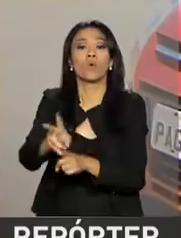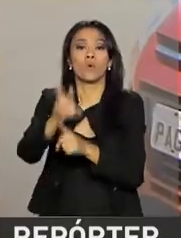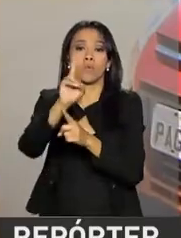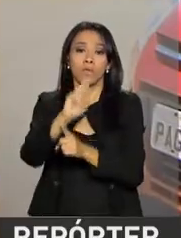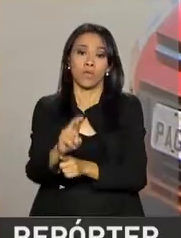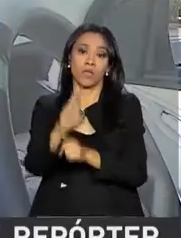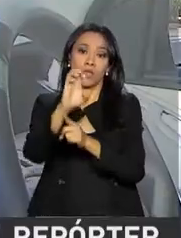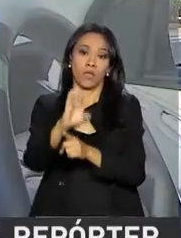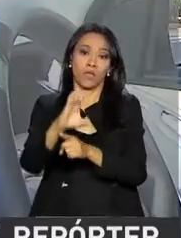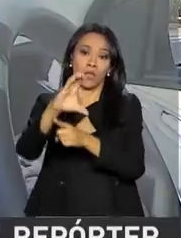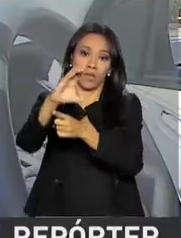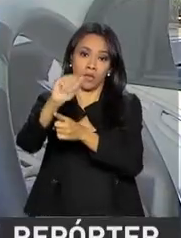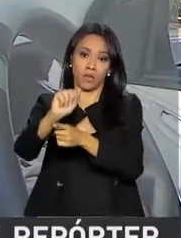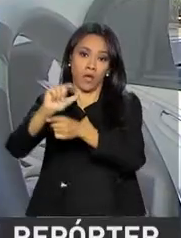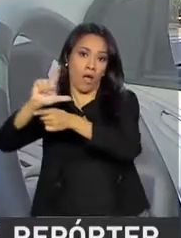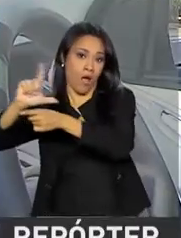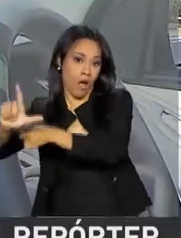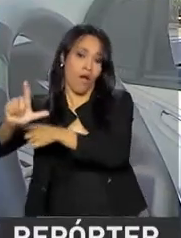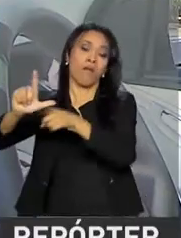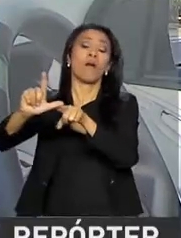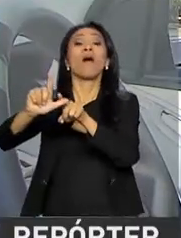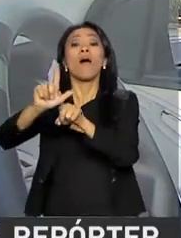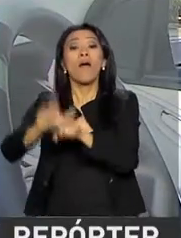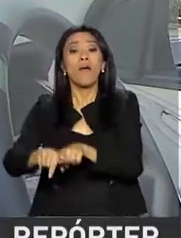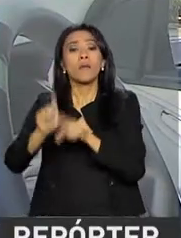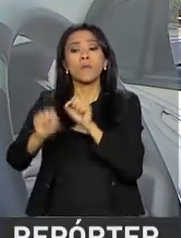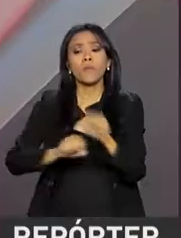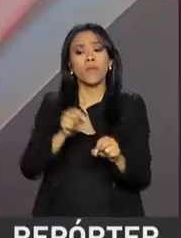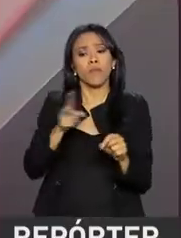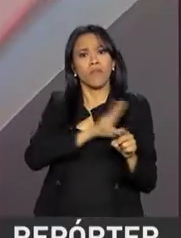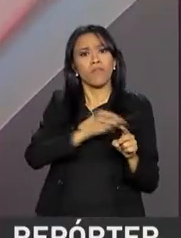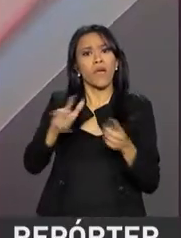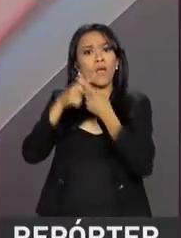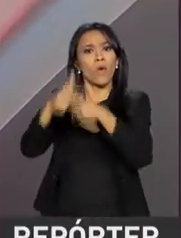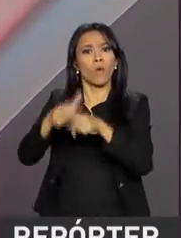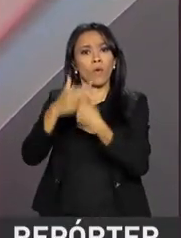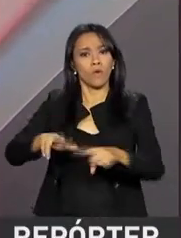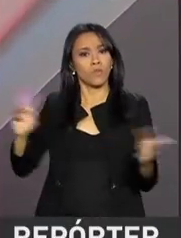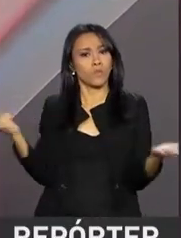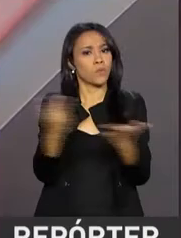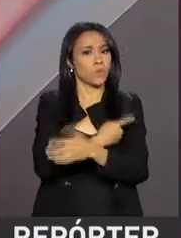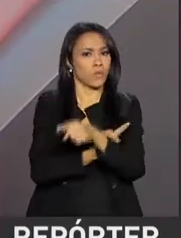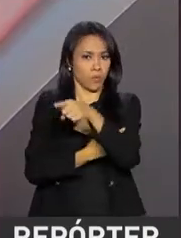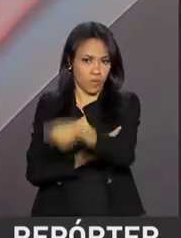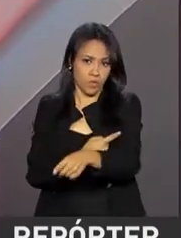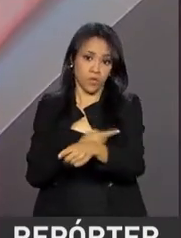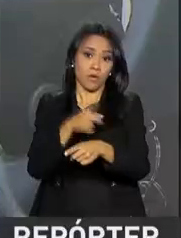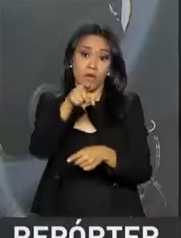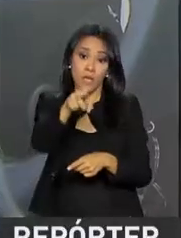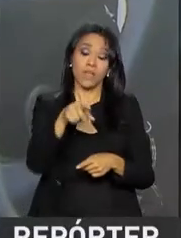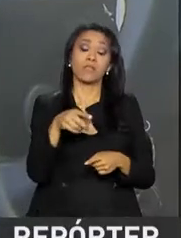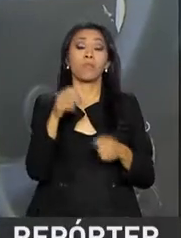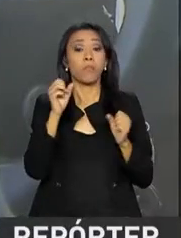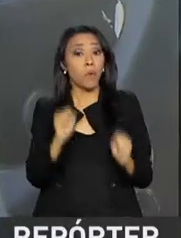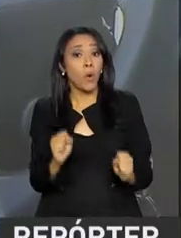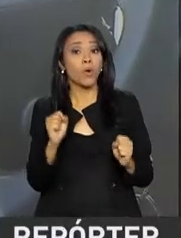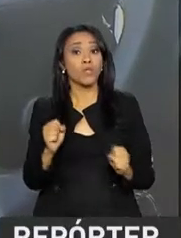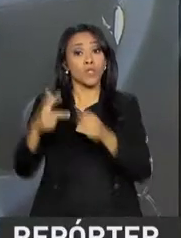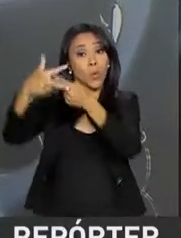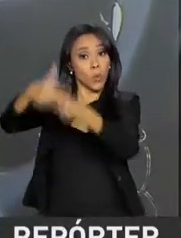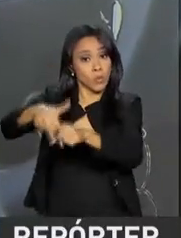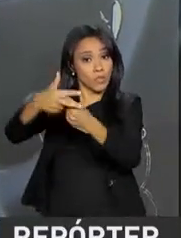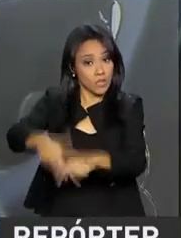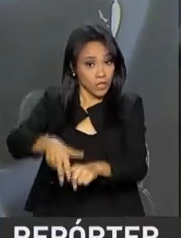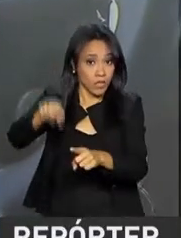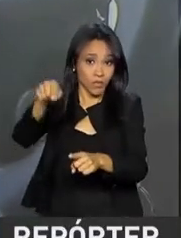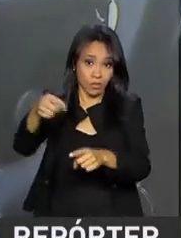que é uma comunicação do fornecedor de que vai corrigir a falha o recall pode ser feito por meio de conserto do